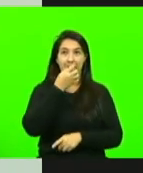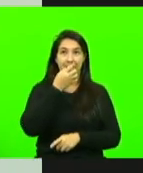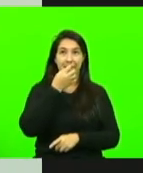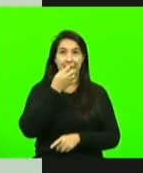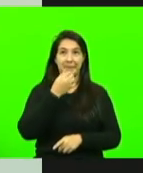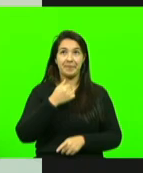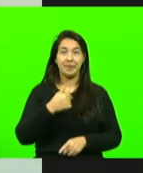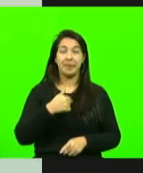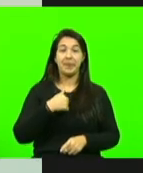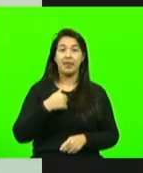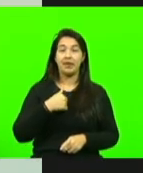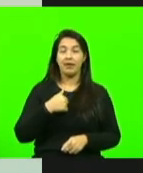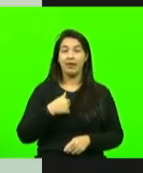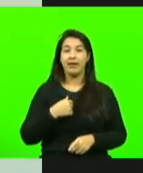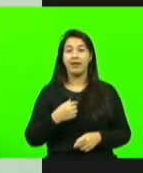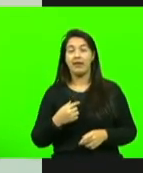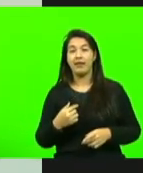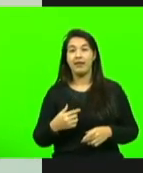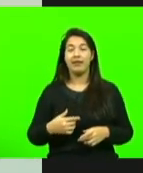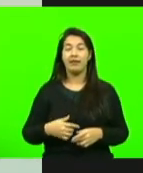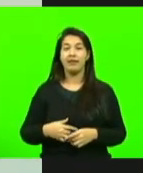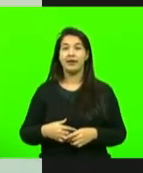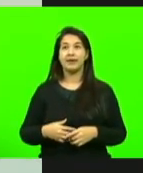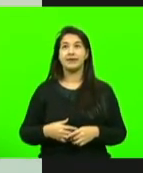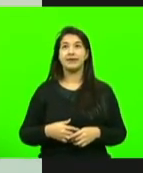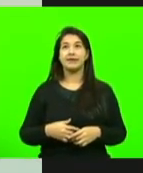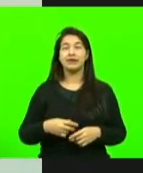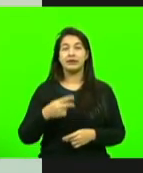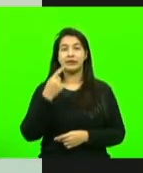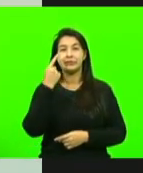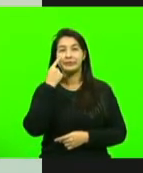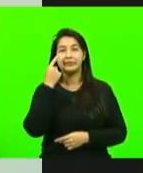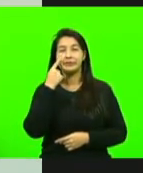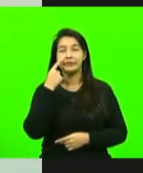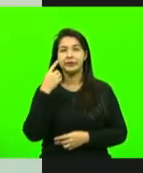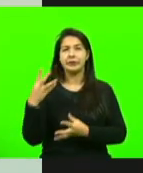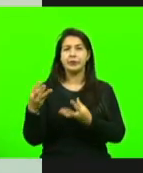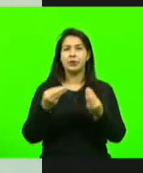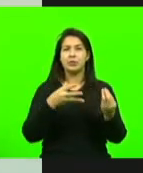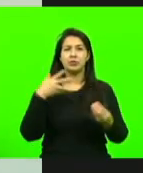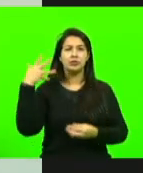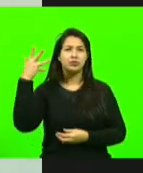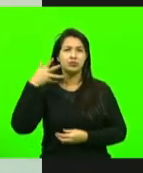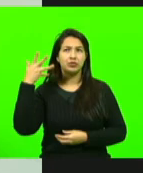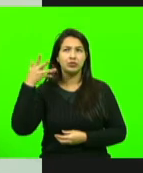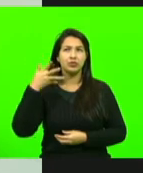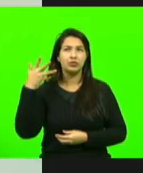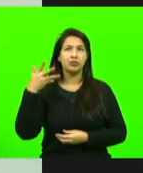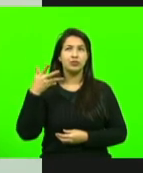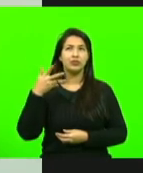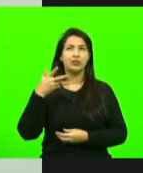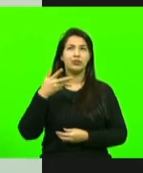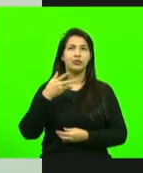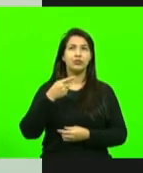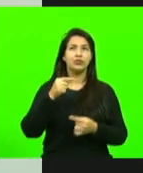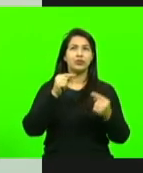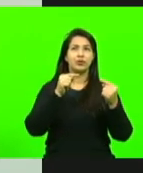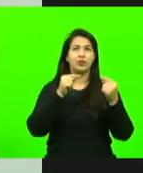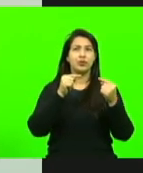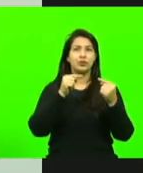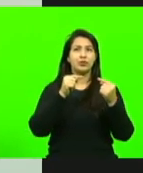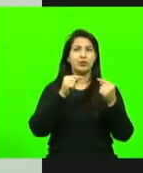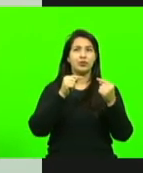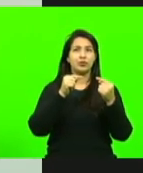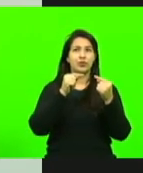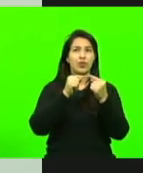muito contemplando em grande parte das falas aqui e e só queria fazer uma síntese para